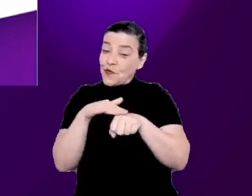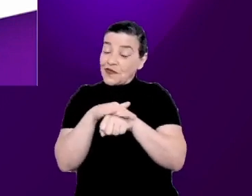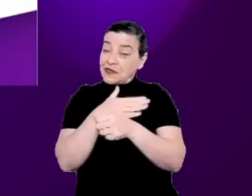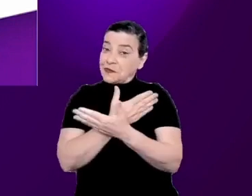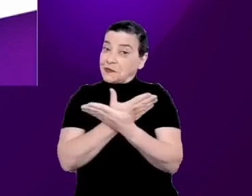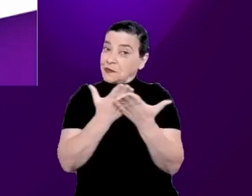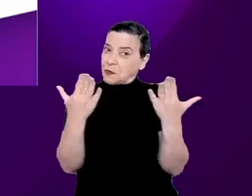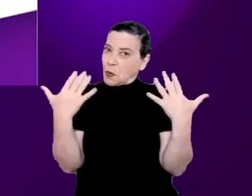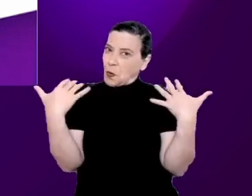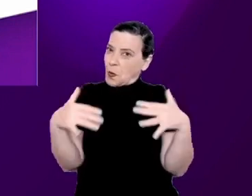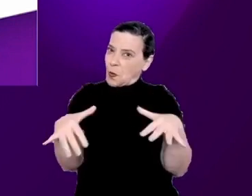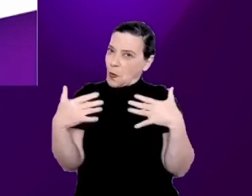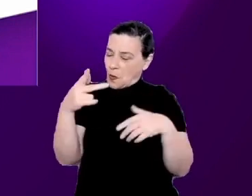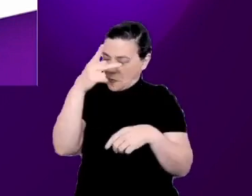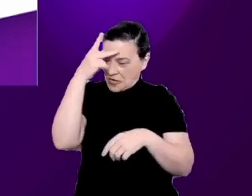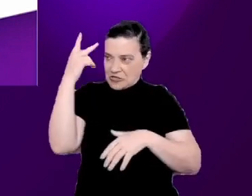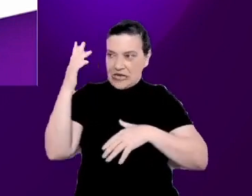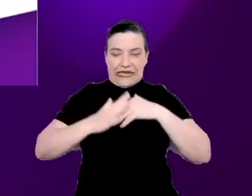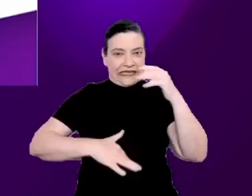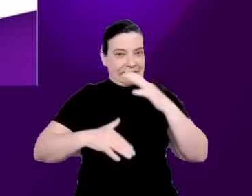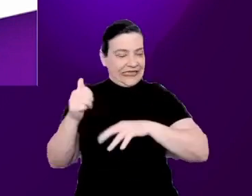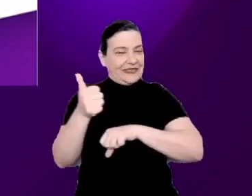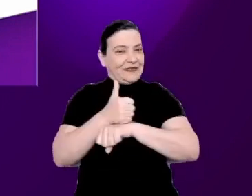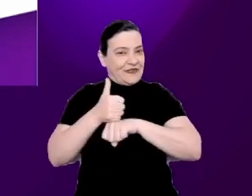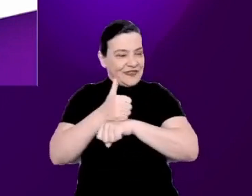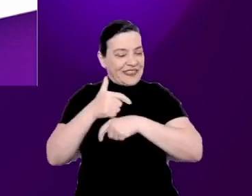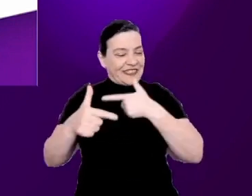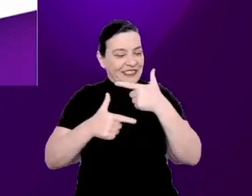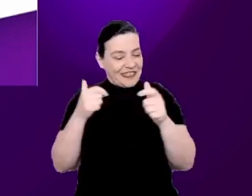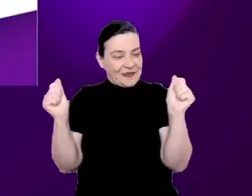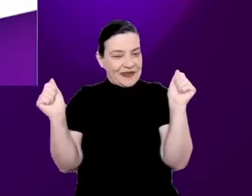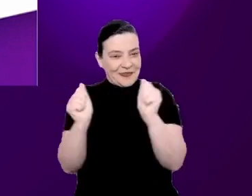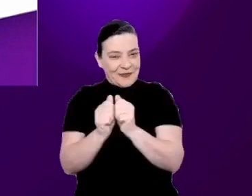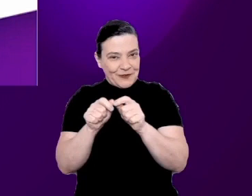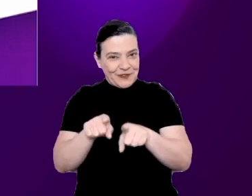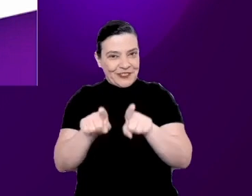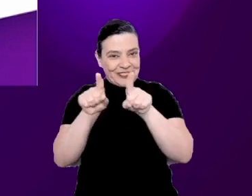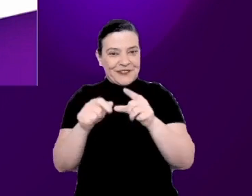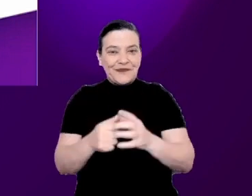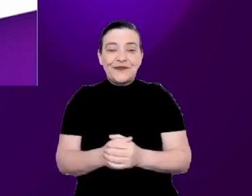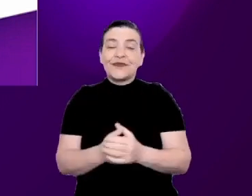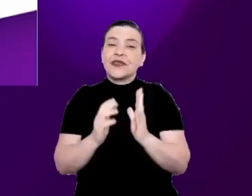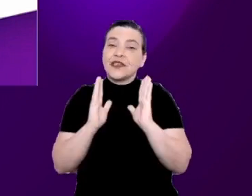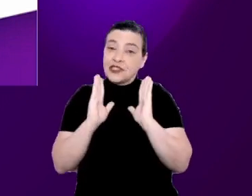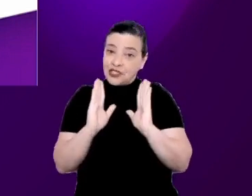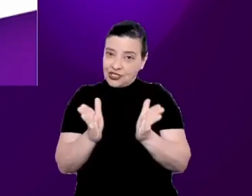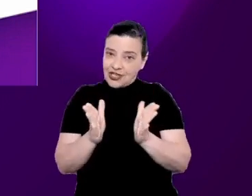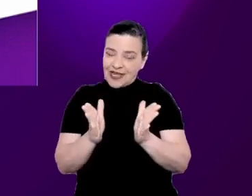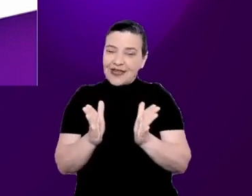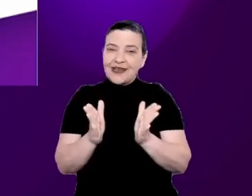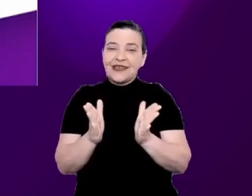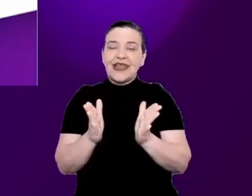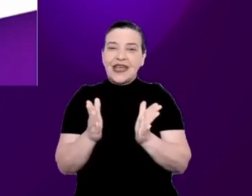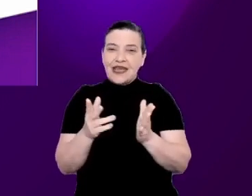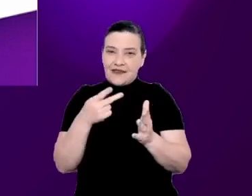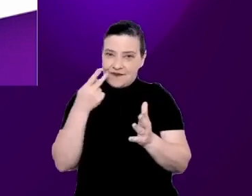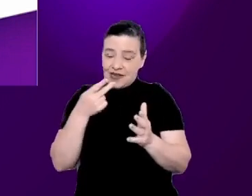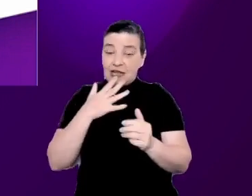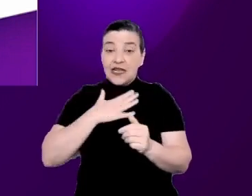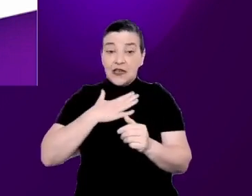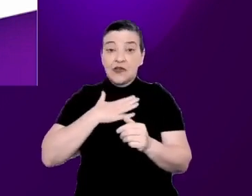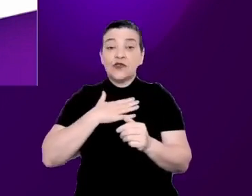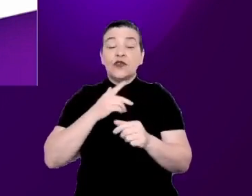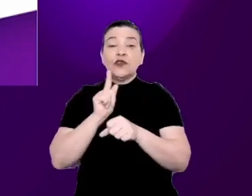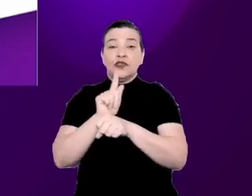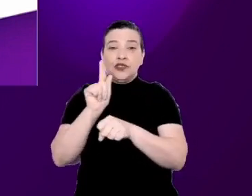gente fera aí que a gente trabalha no dia a dia. Bom, como a Manara disse, eu estou gerente de farmácia clínica